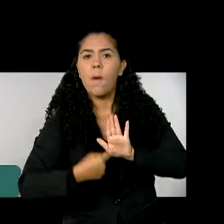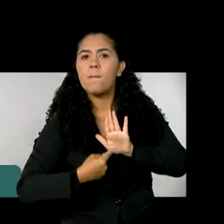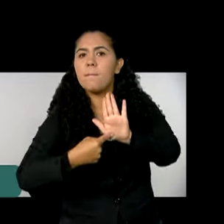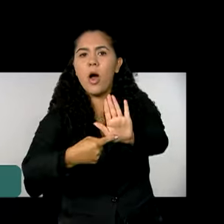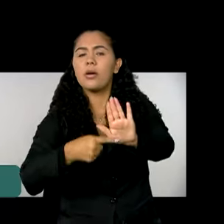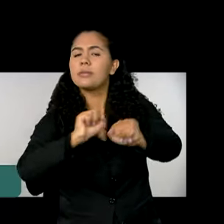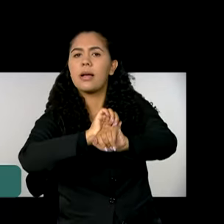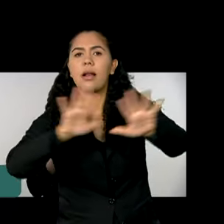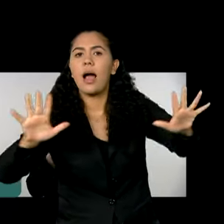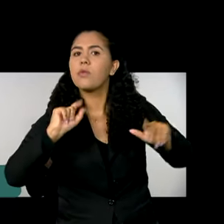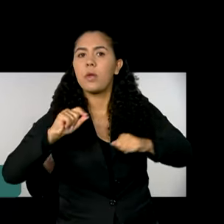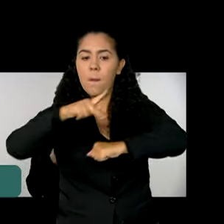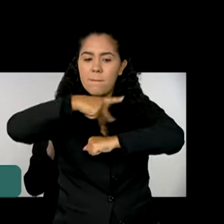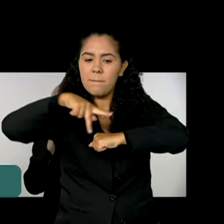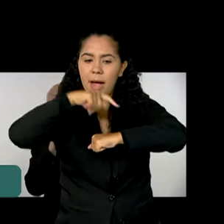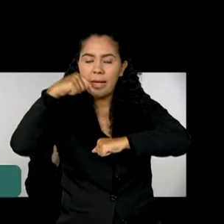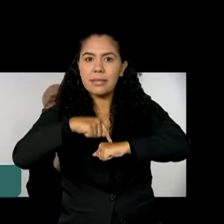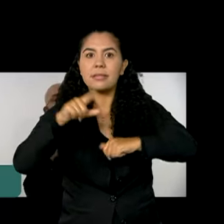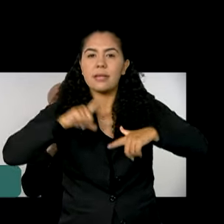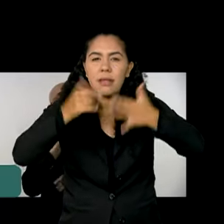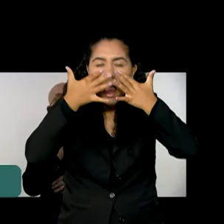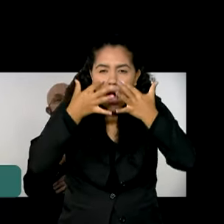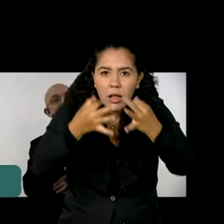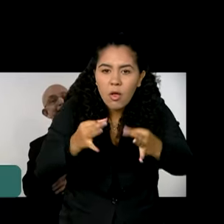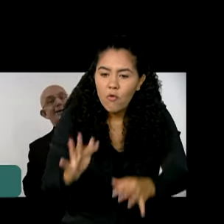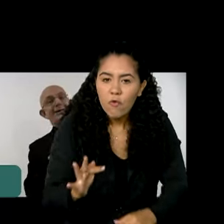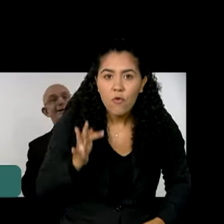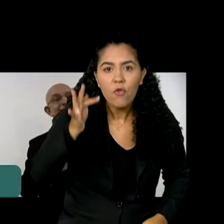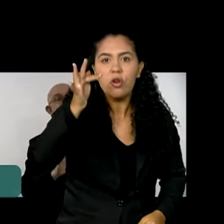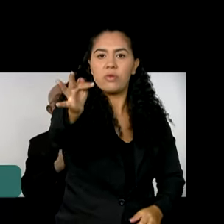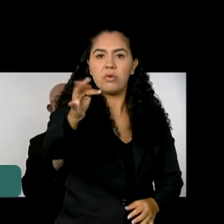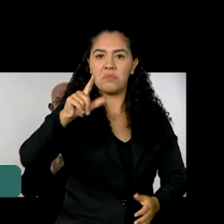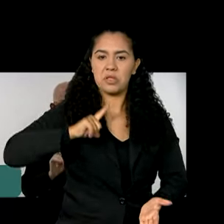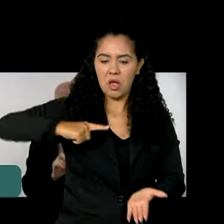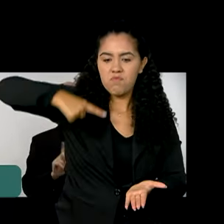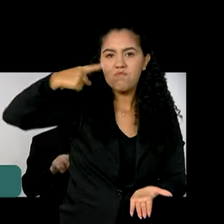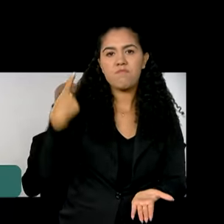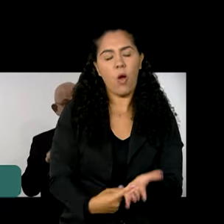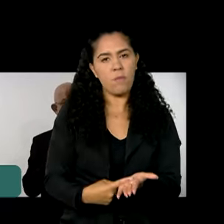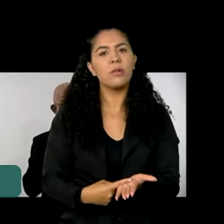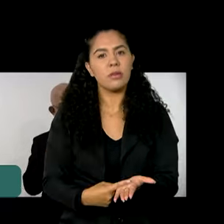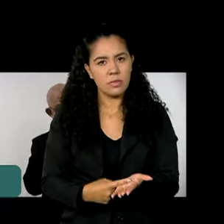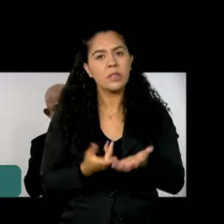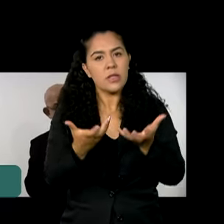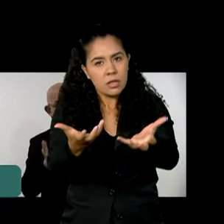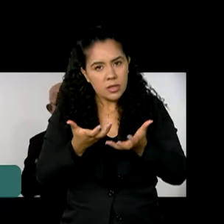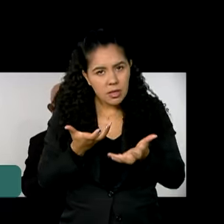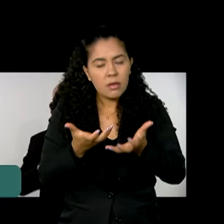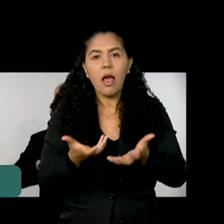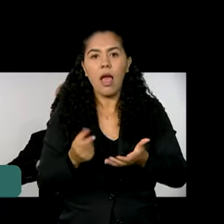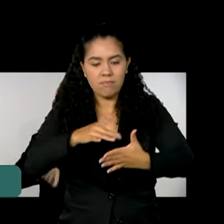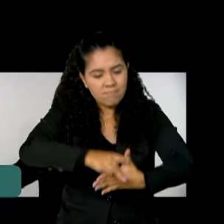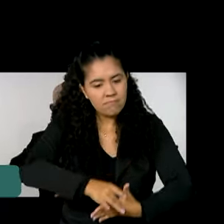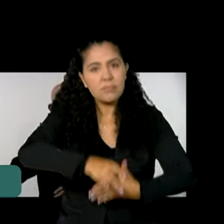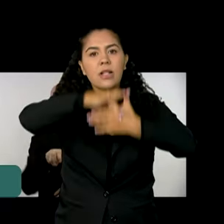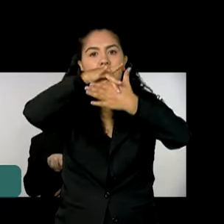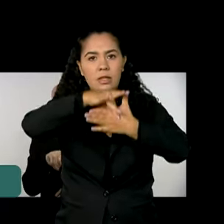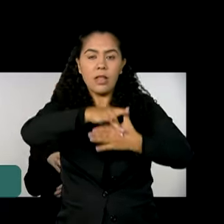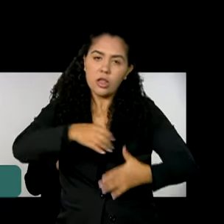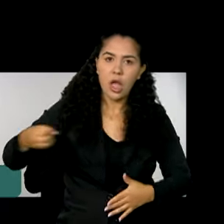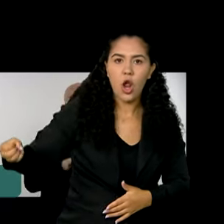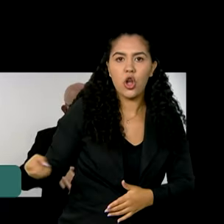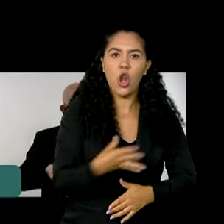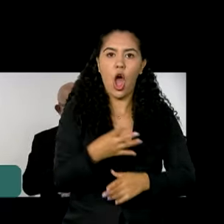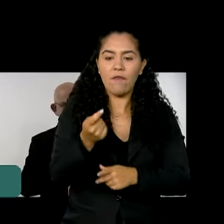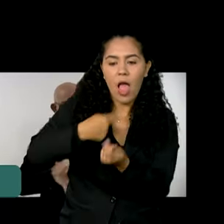que se volta para o futuro e que está determinado a ser protagonista da nova